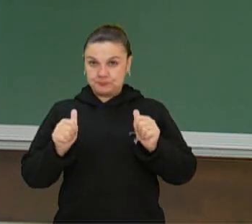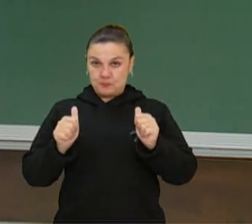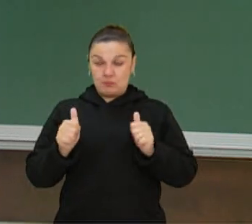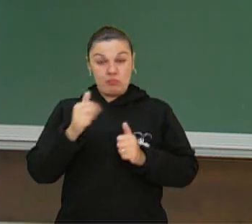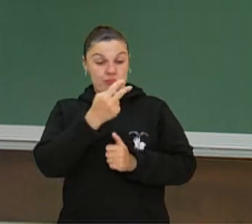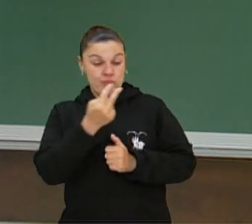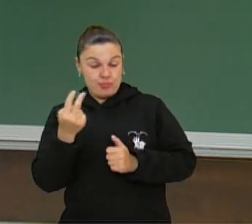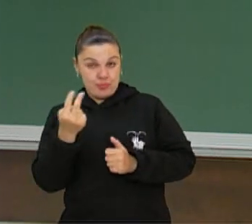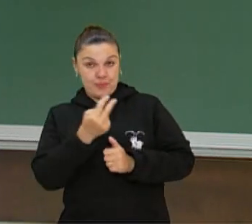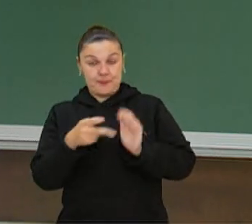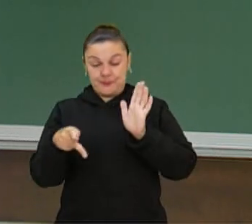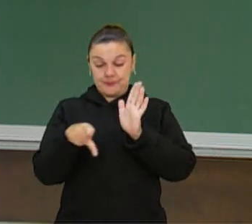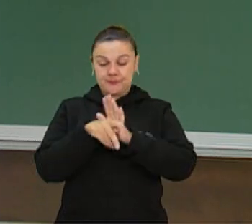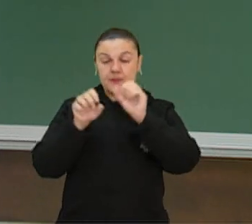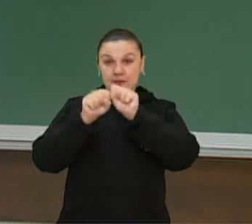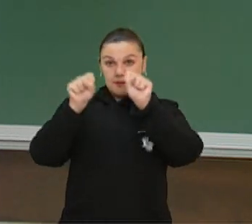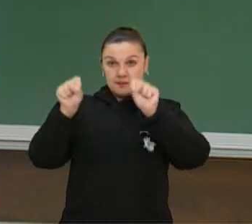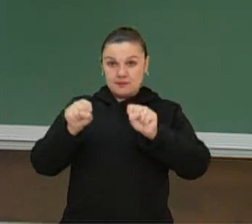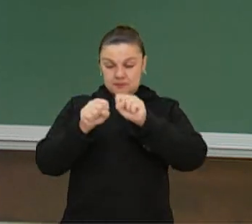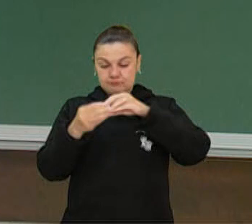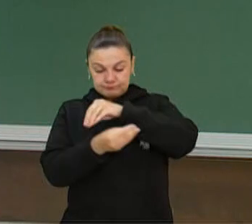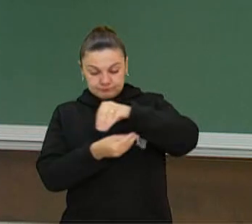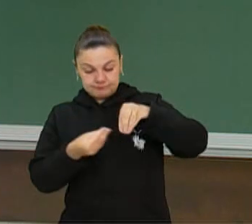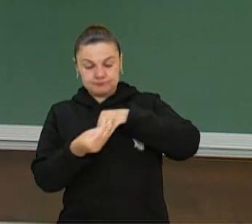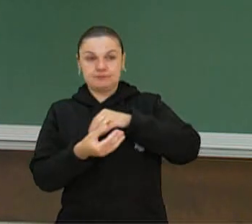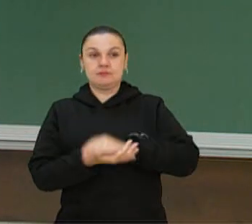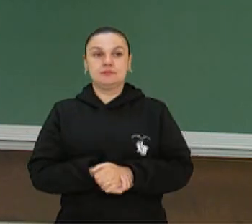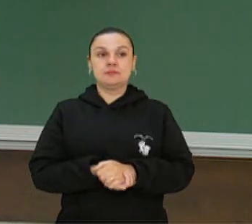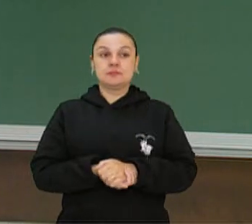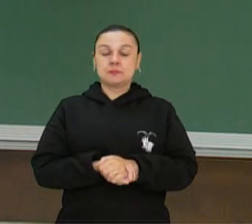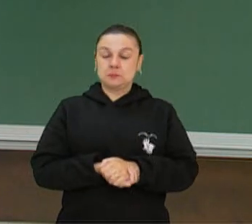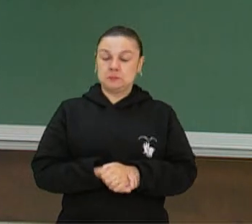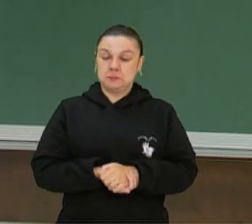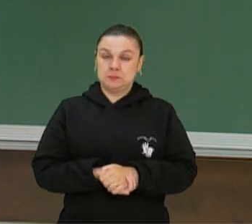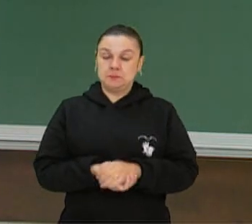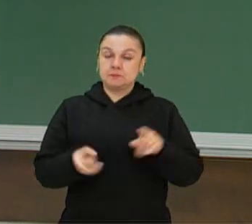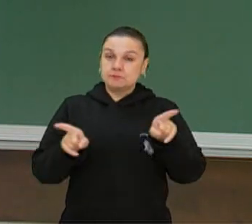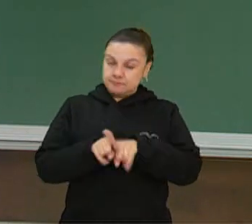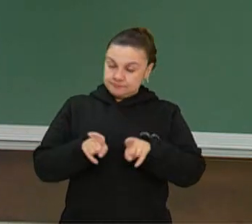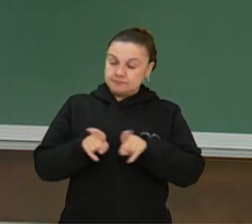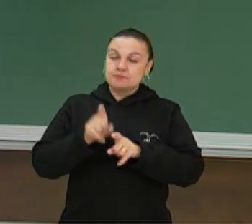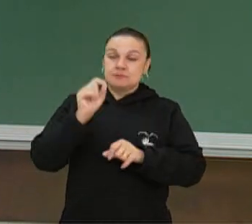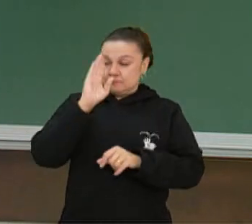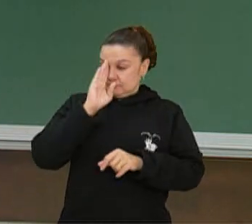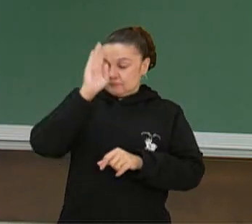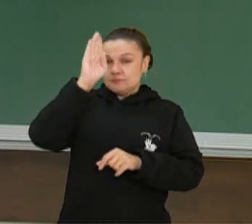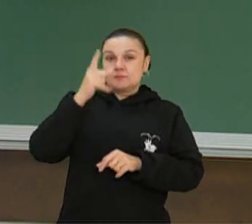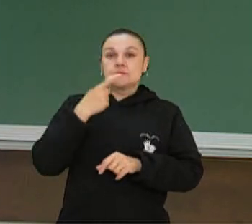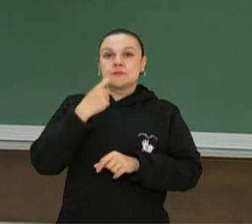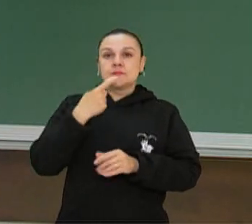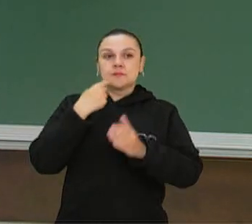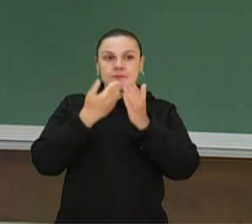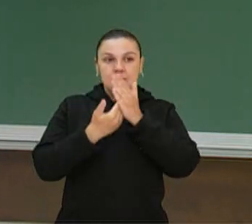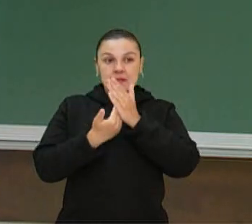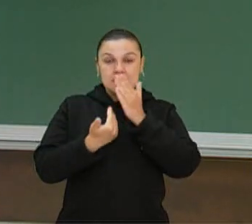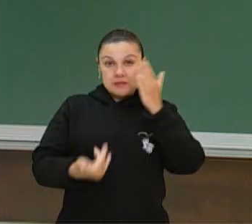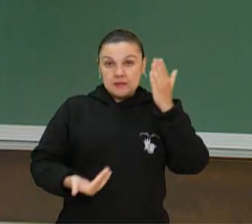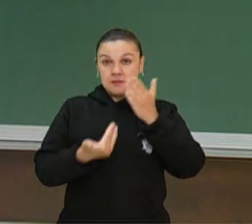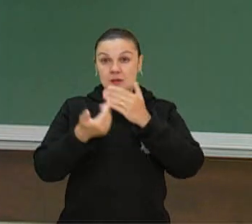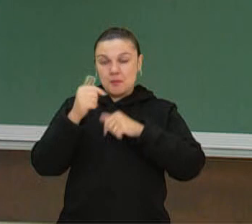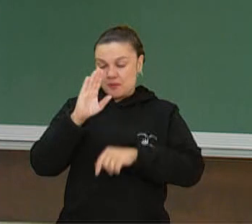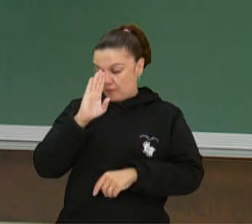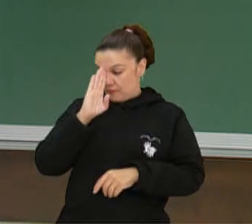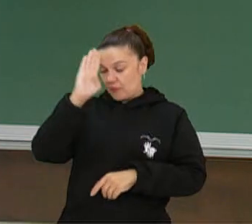são esses dois tipos de circulação que a gente vai ter. E vai ter a presença do sangue, mas a gente vai se focar hoje numa